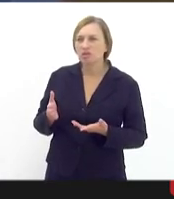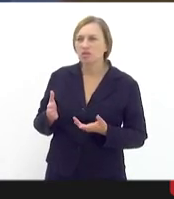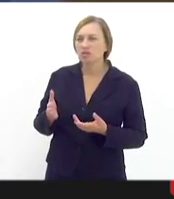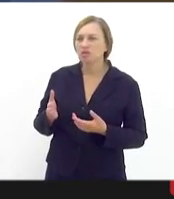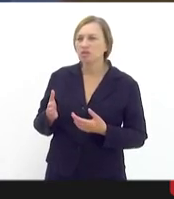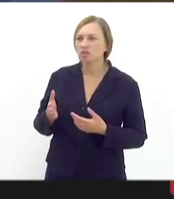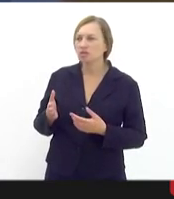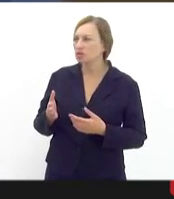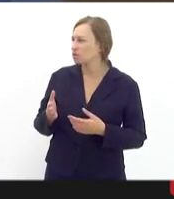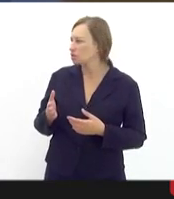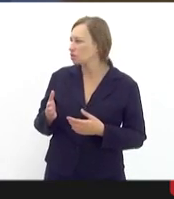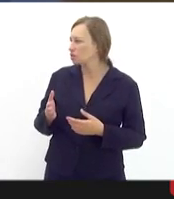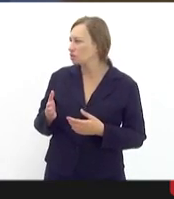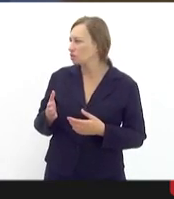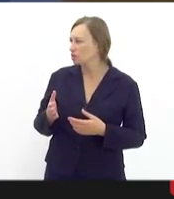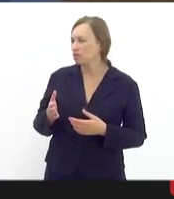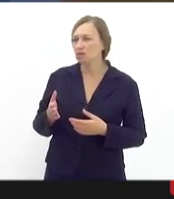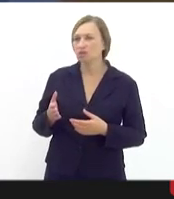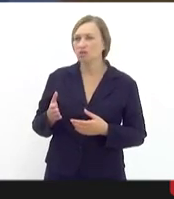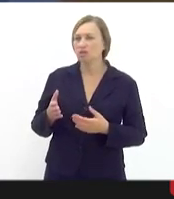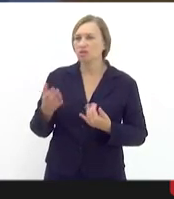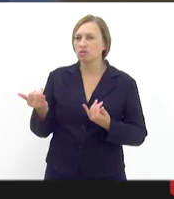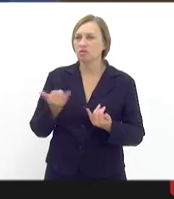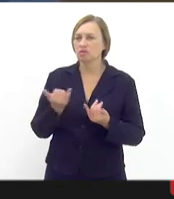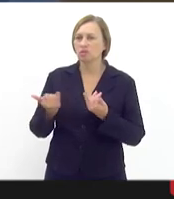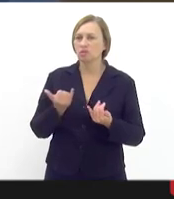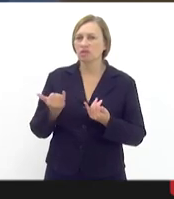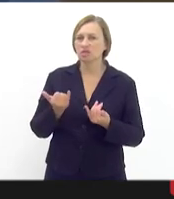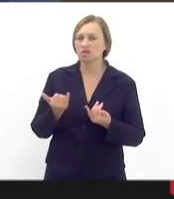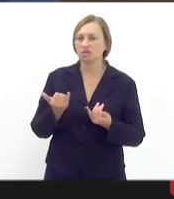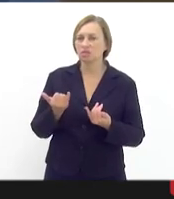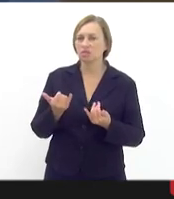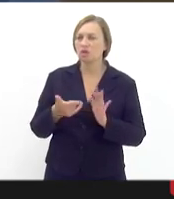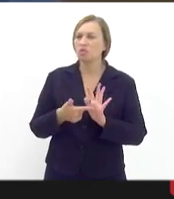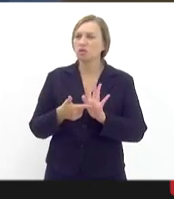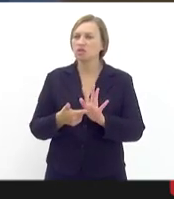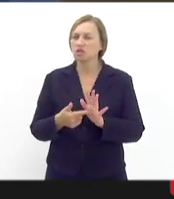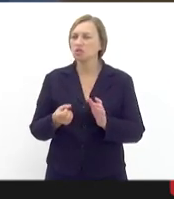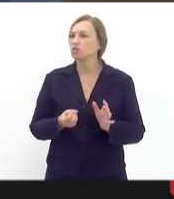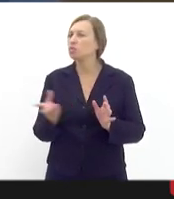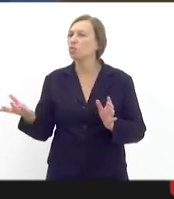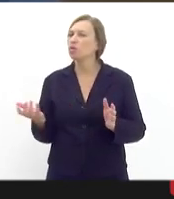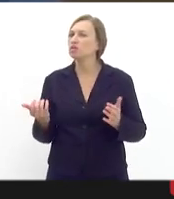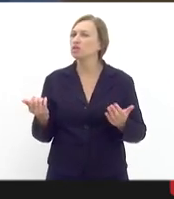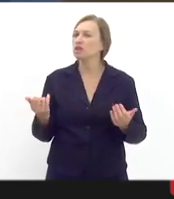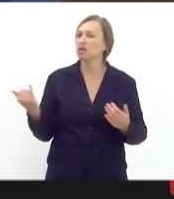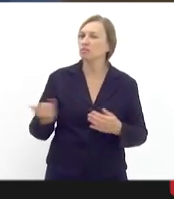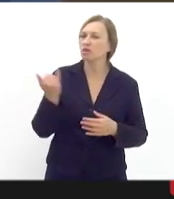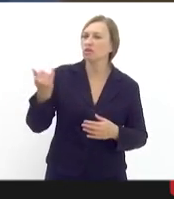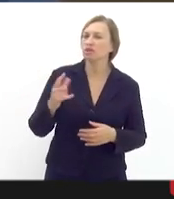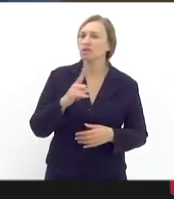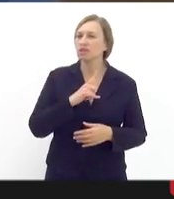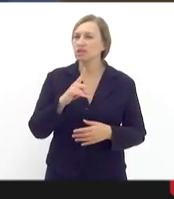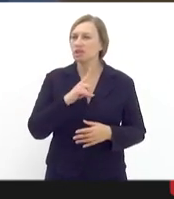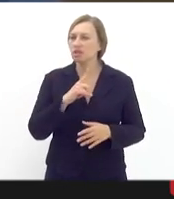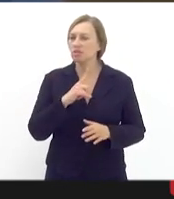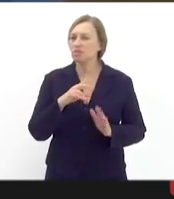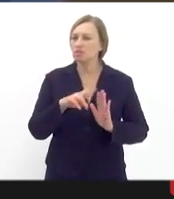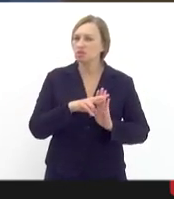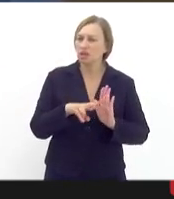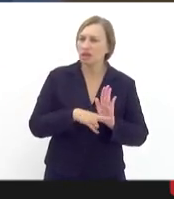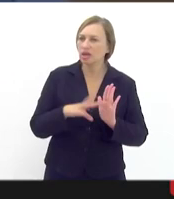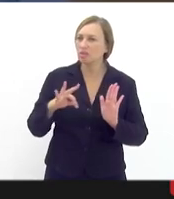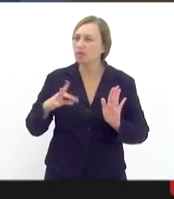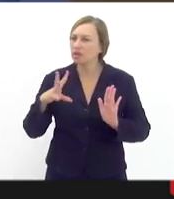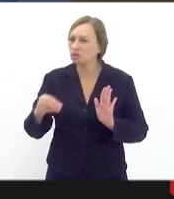conteúdo que tinha desinformação. É uma demonstração do quanto é necessário que nós tenhamos parâmetros para